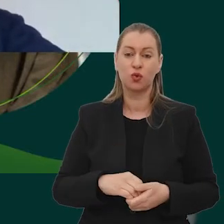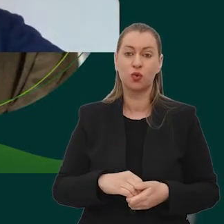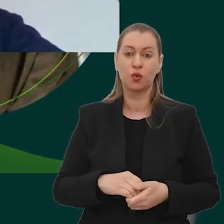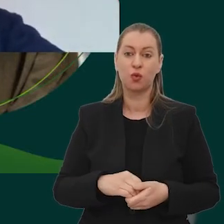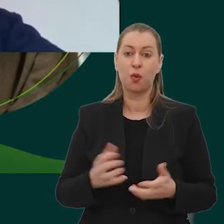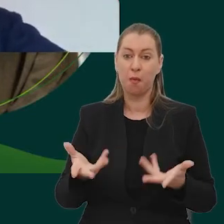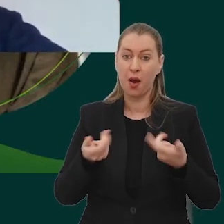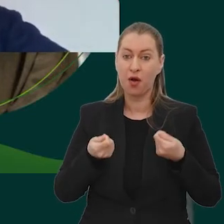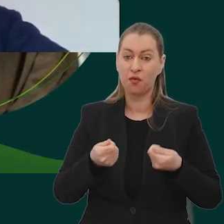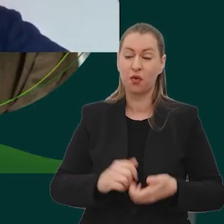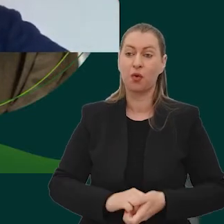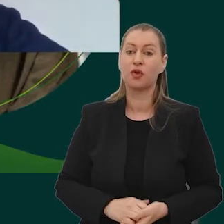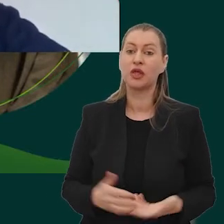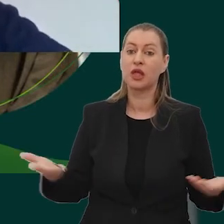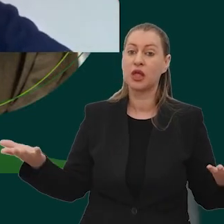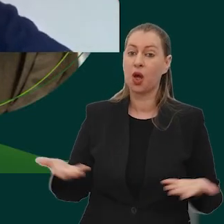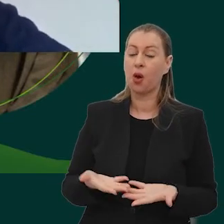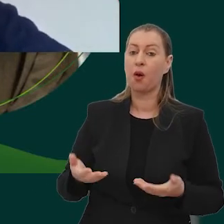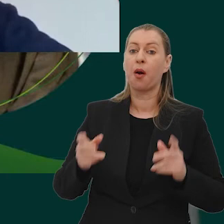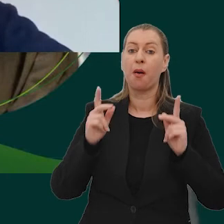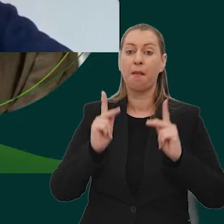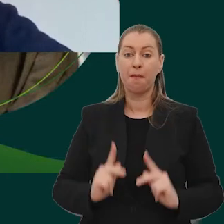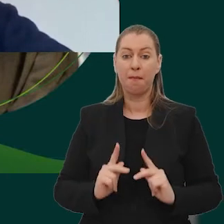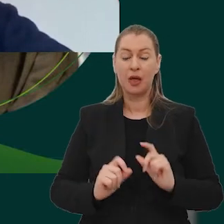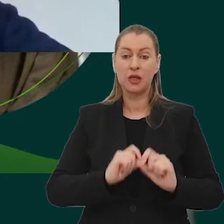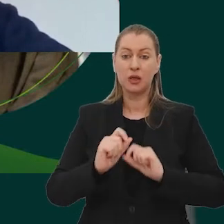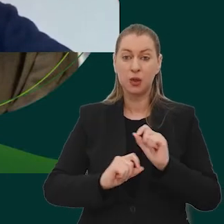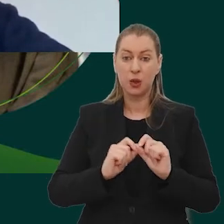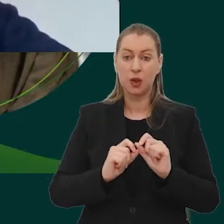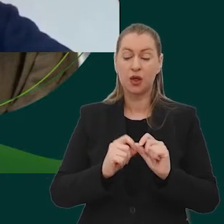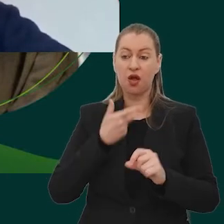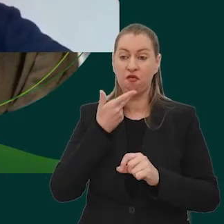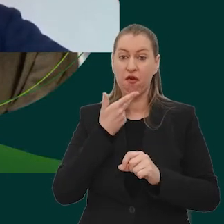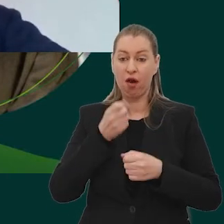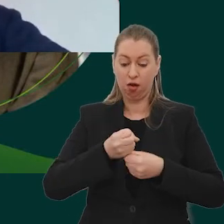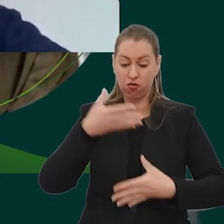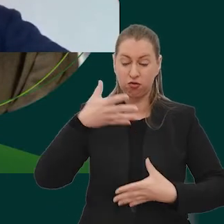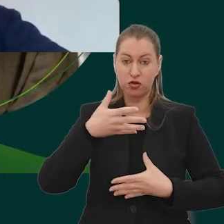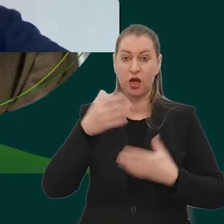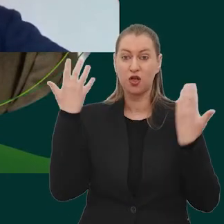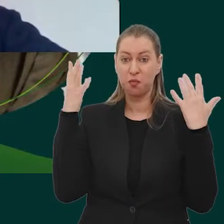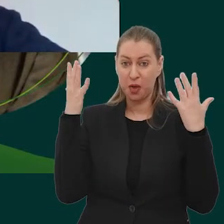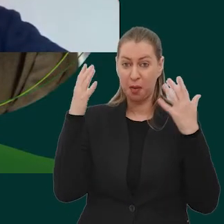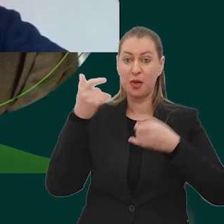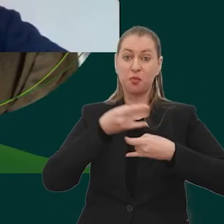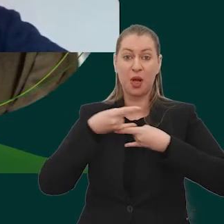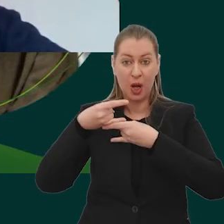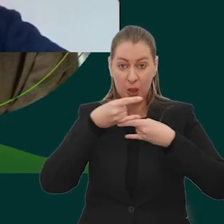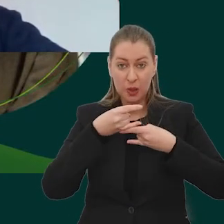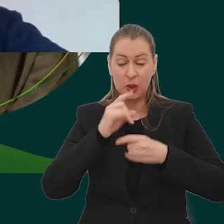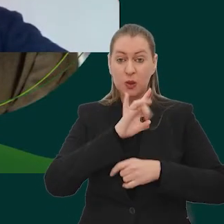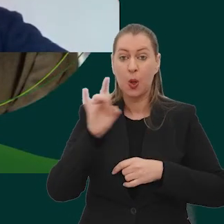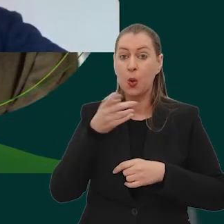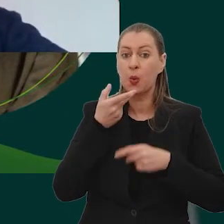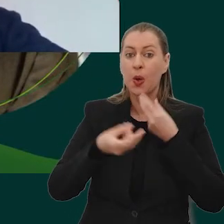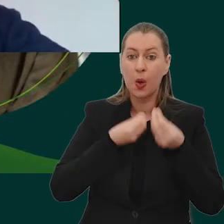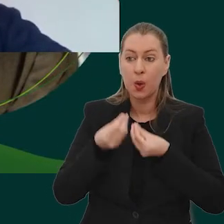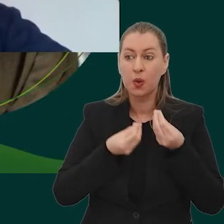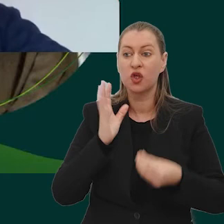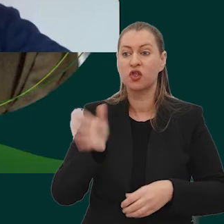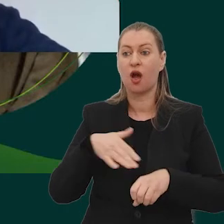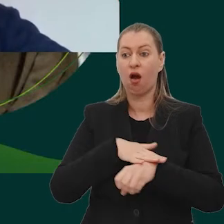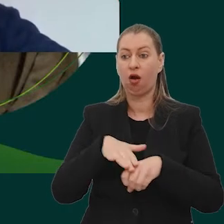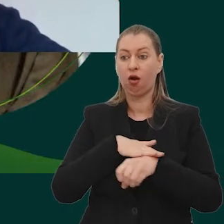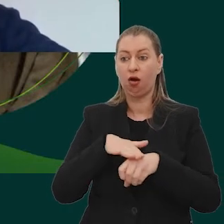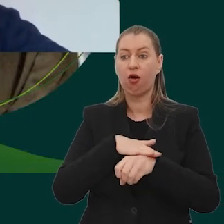O pessoal ali comentando ali no chat ali, te parabenizando pela live, alguns falando o que já